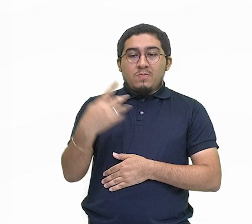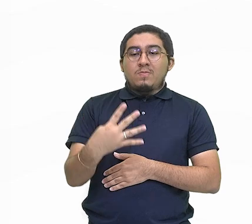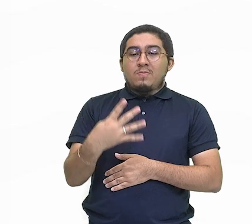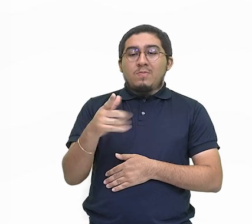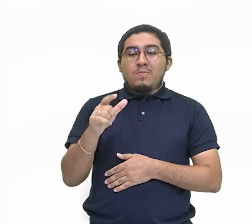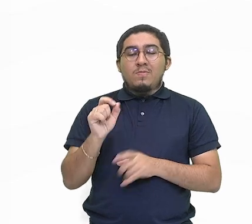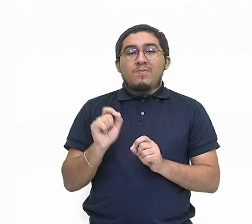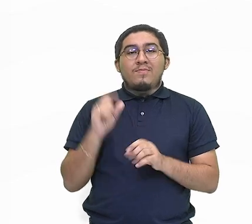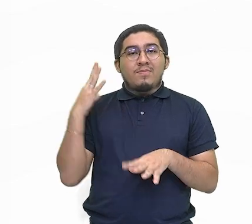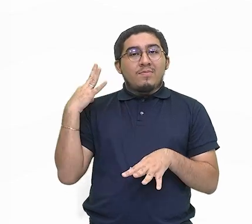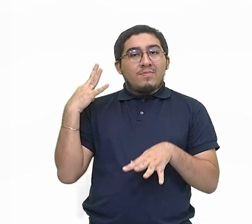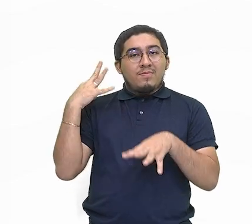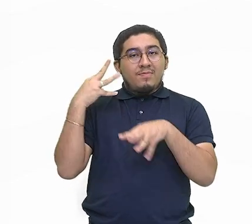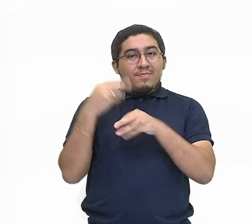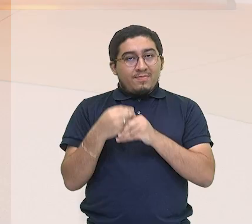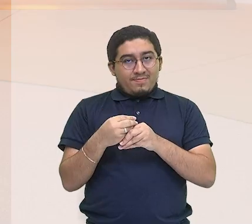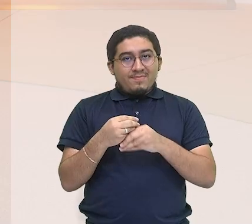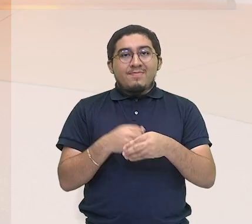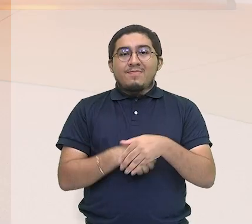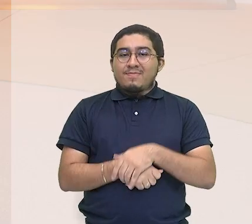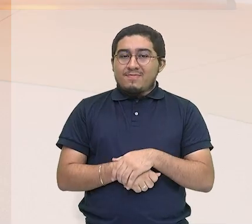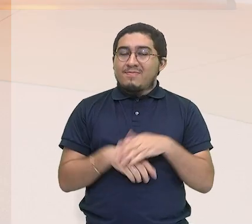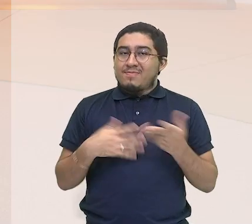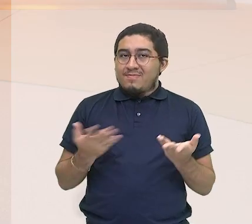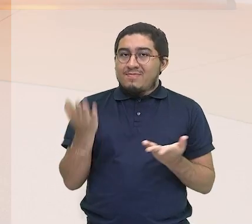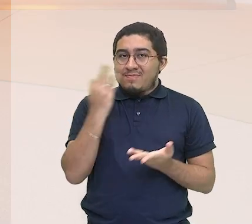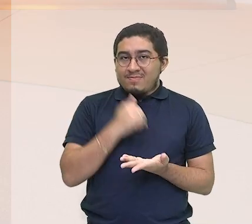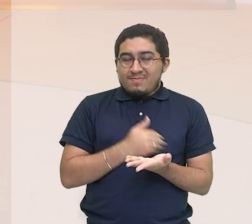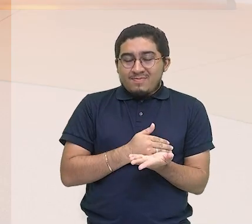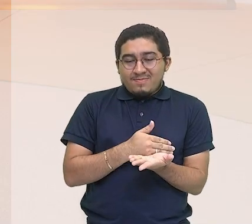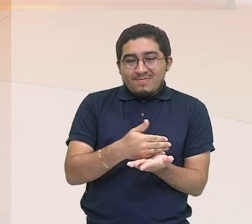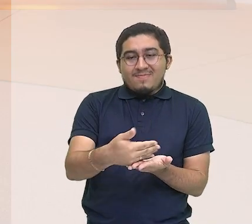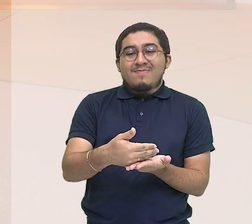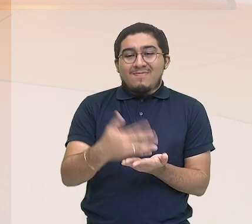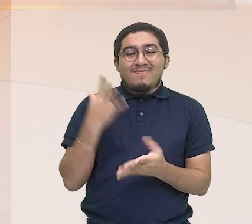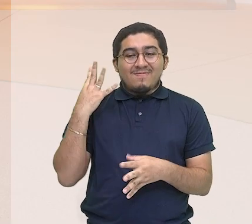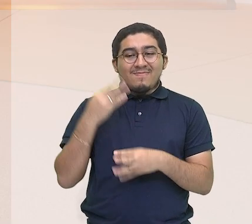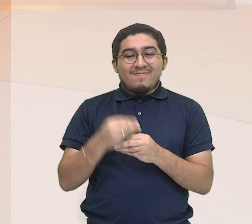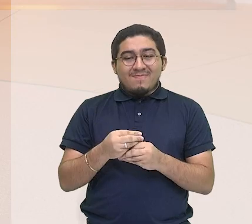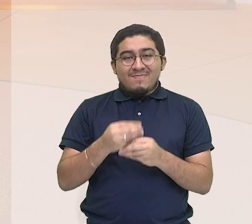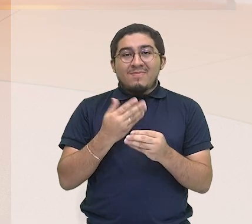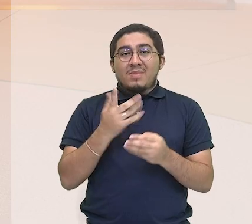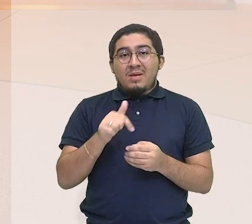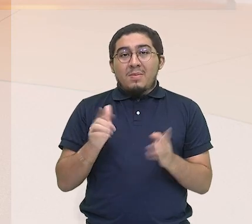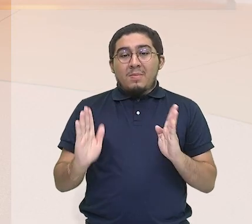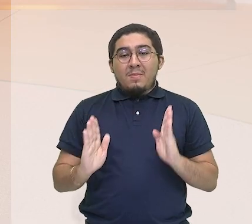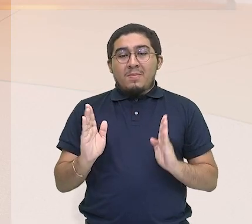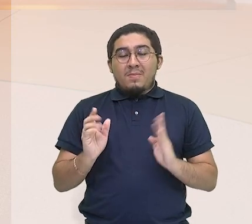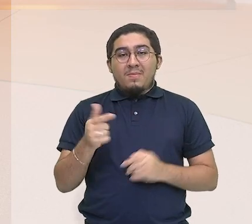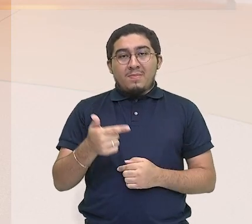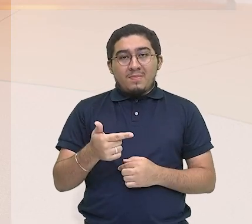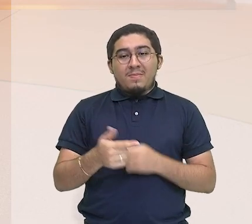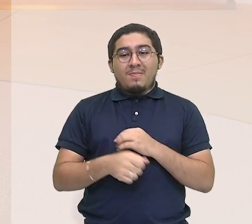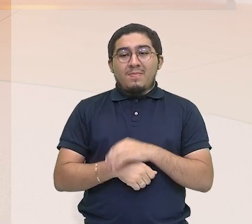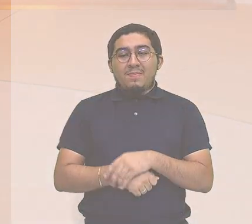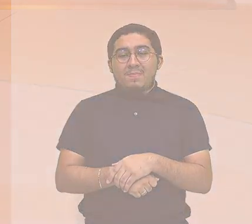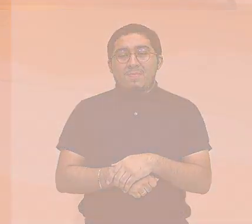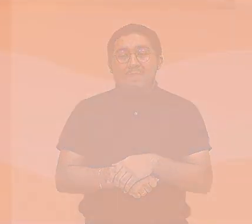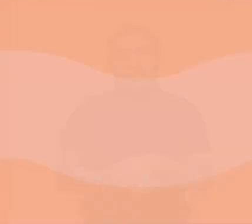que trata de revisão. Vamos então à nossa revisão da unidade 2.